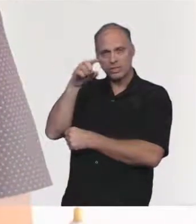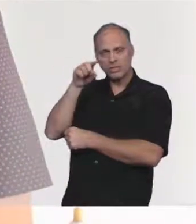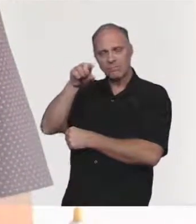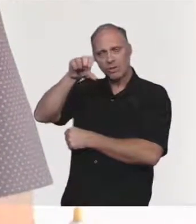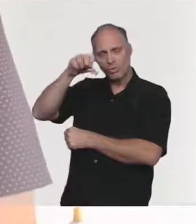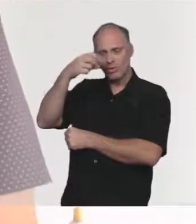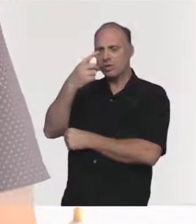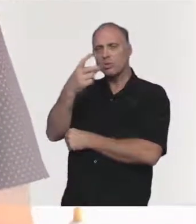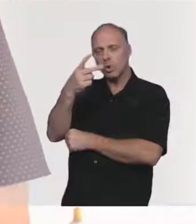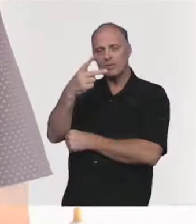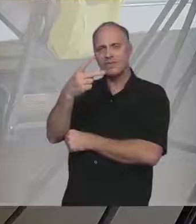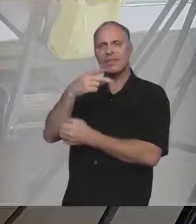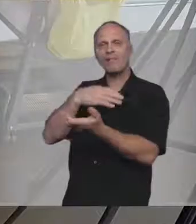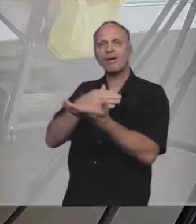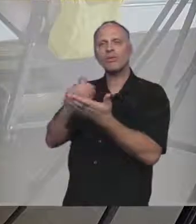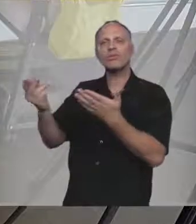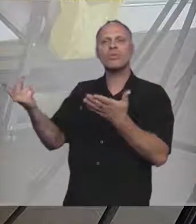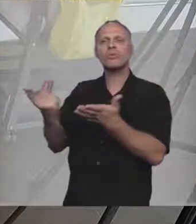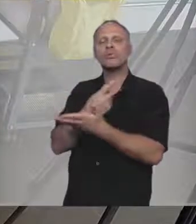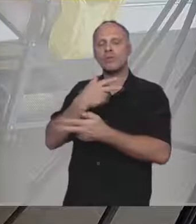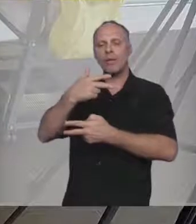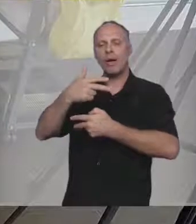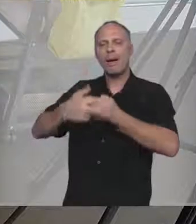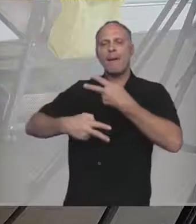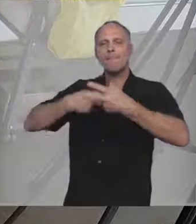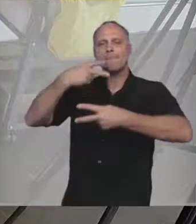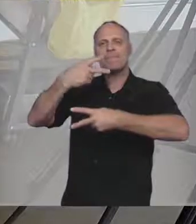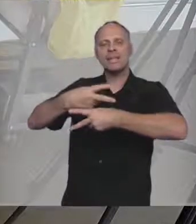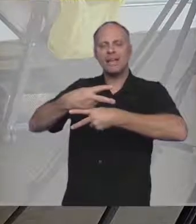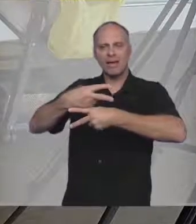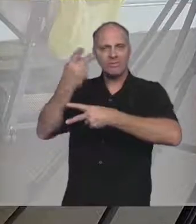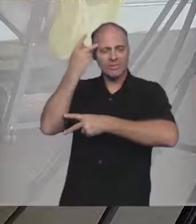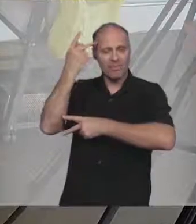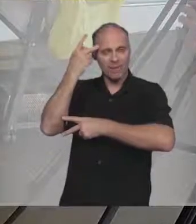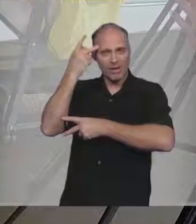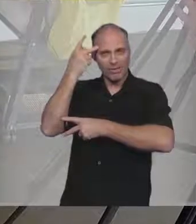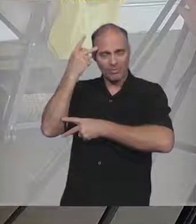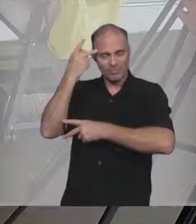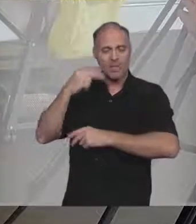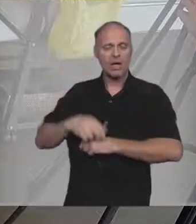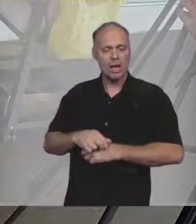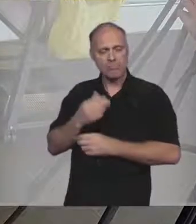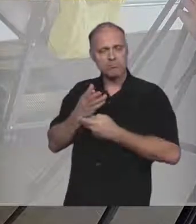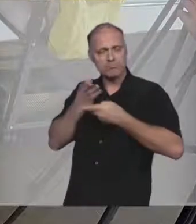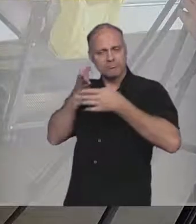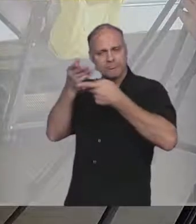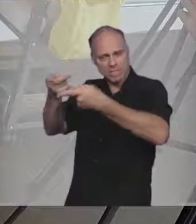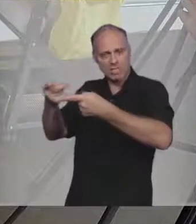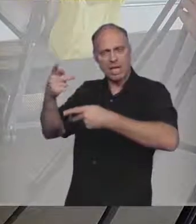estava ocorrendo a Bienal Internacional de São Paulo. E visitei a Bienal